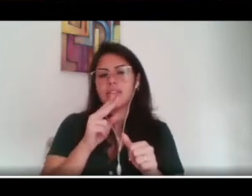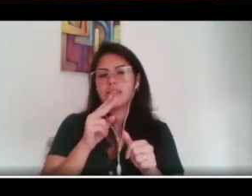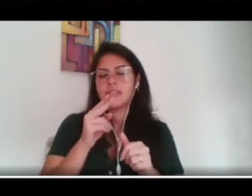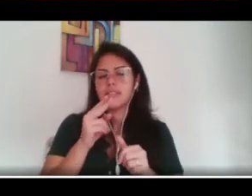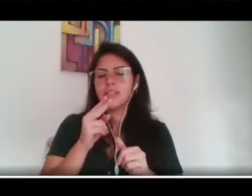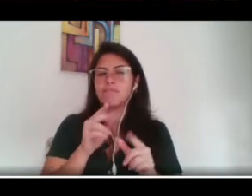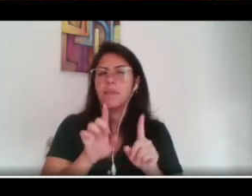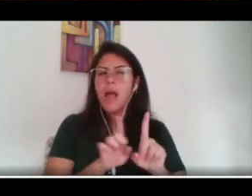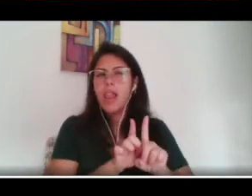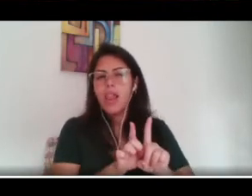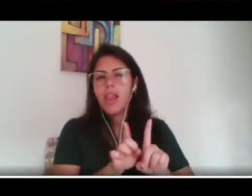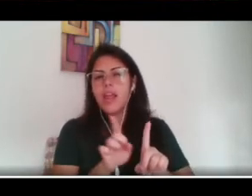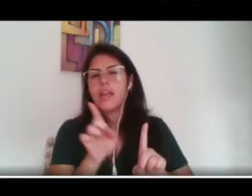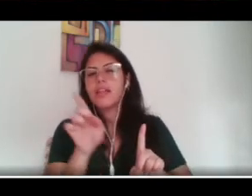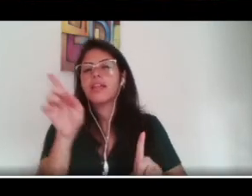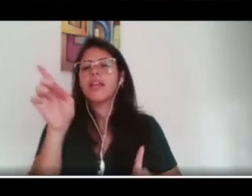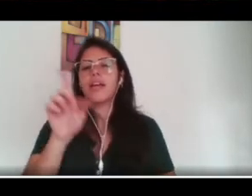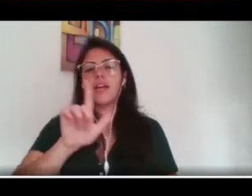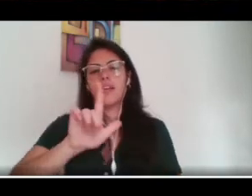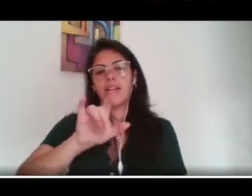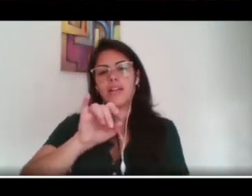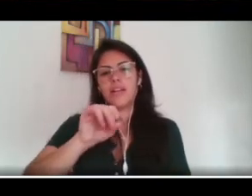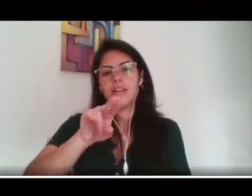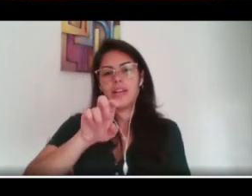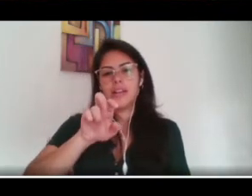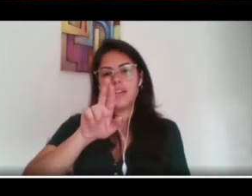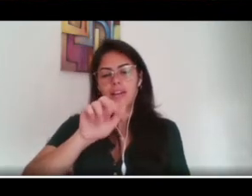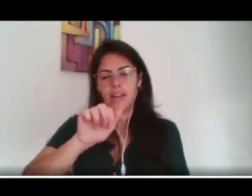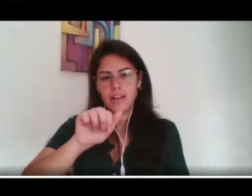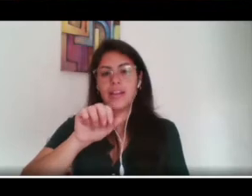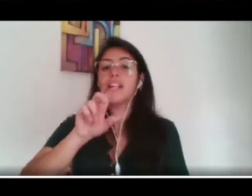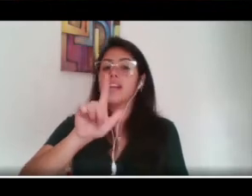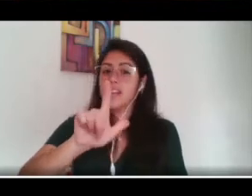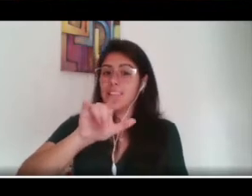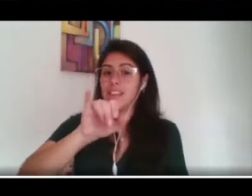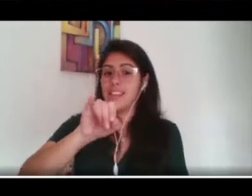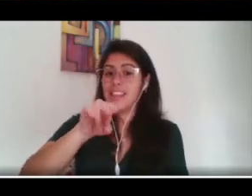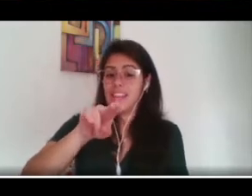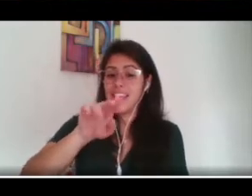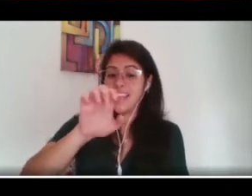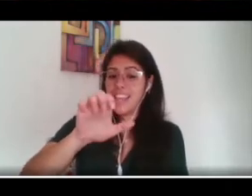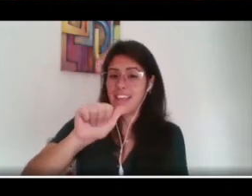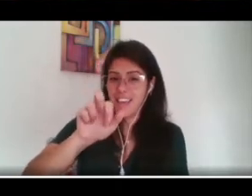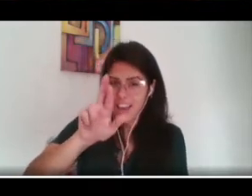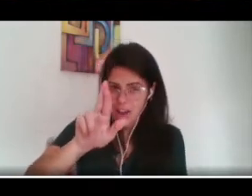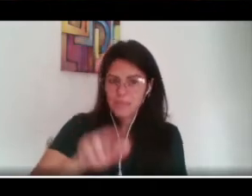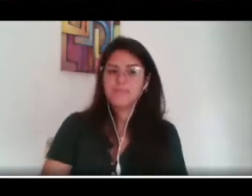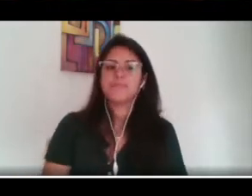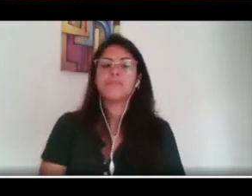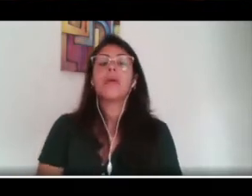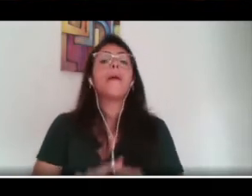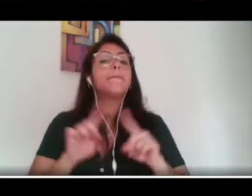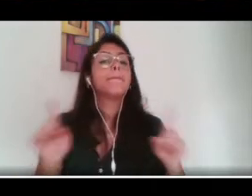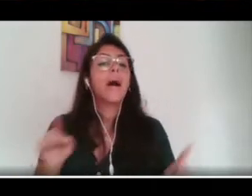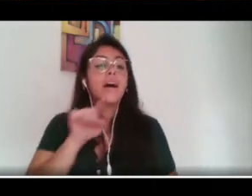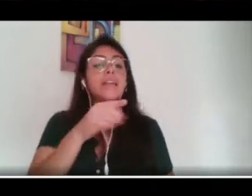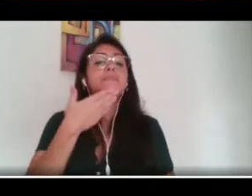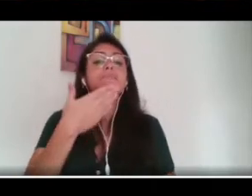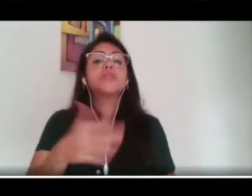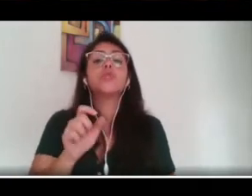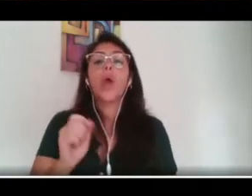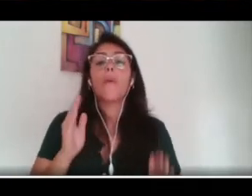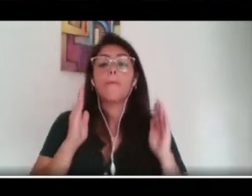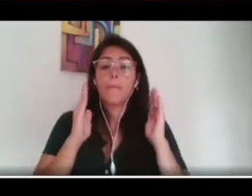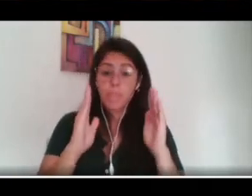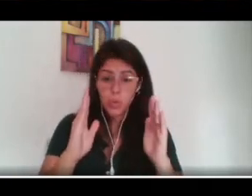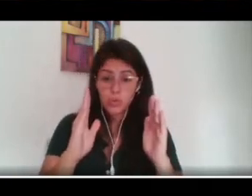velocidade, só que ele pediu um módulo, né? O módulo desse vetor, como é que eu acho o módulo? Eu pego cada componente, elevo ao quadrado